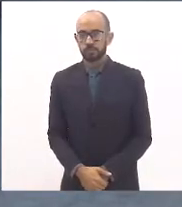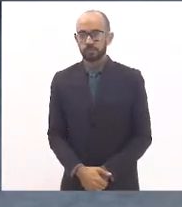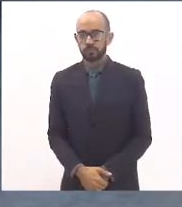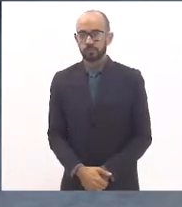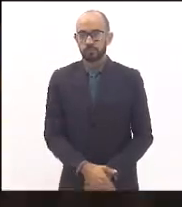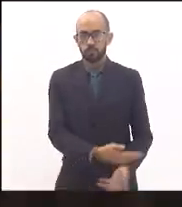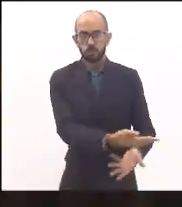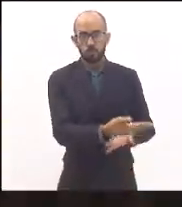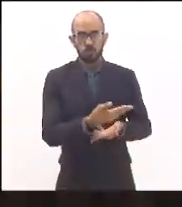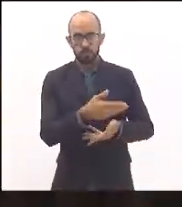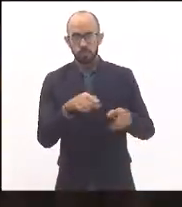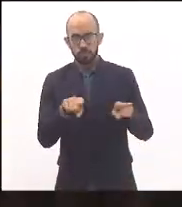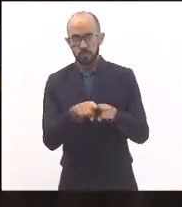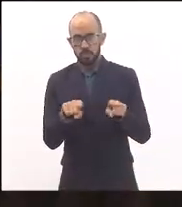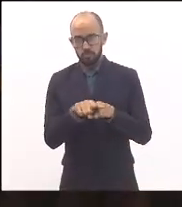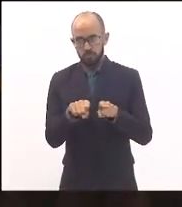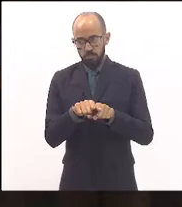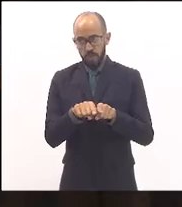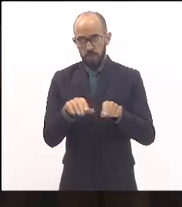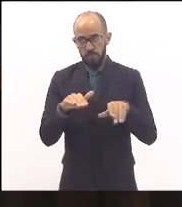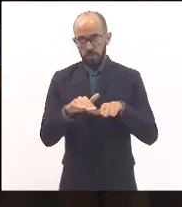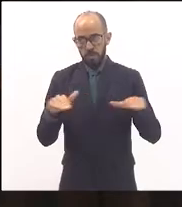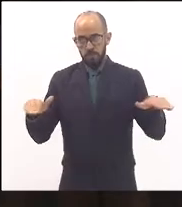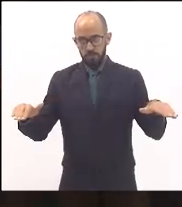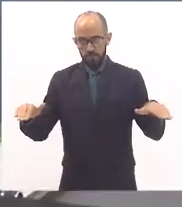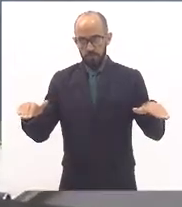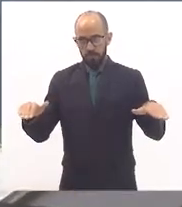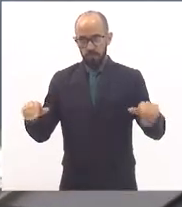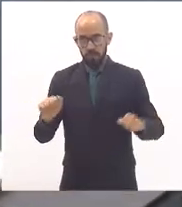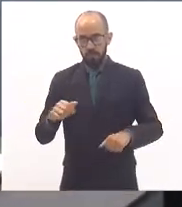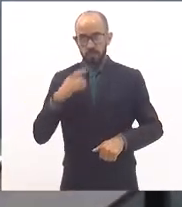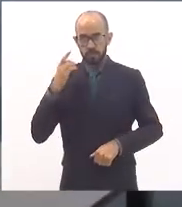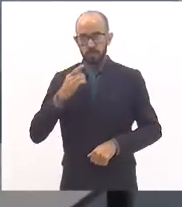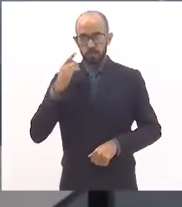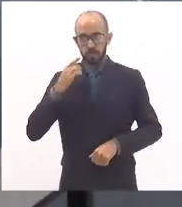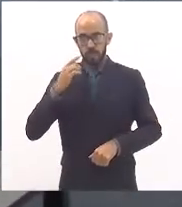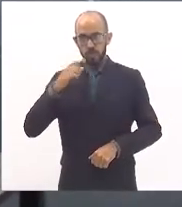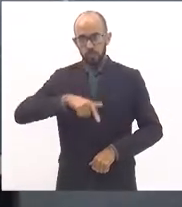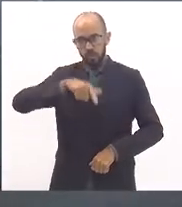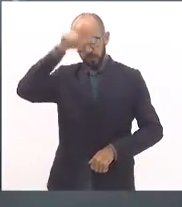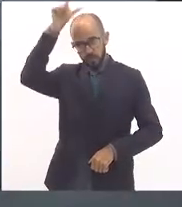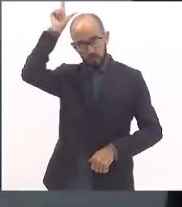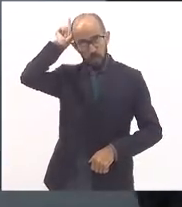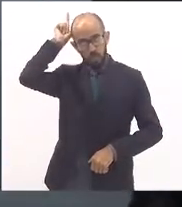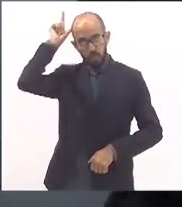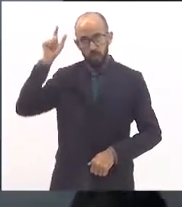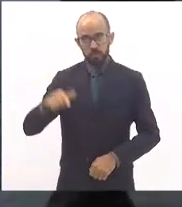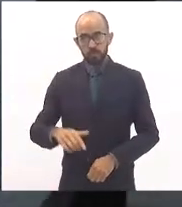e convidamos também para fazer parte dessa Tribuna o Deputado Luiz Paulo